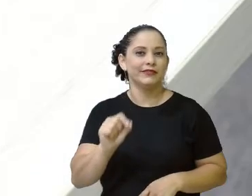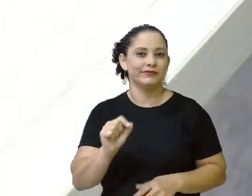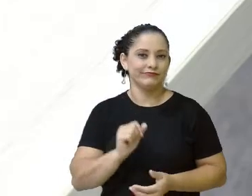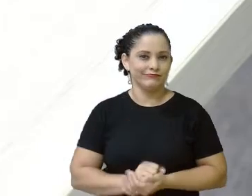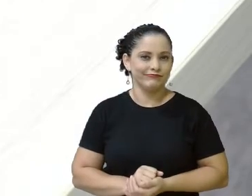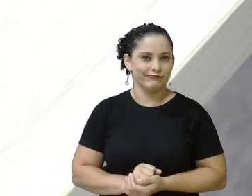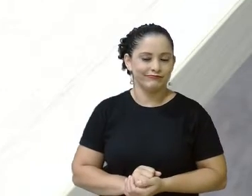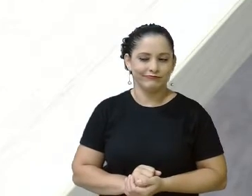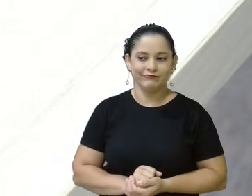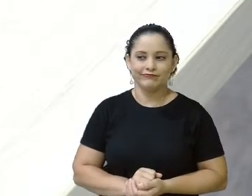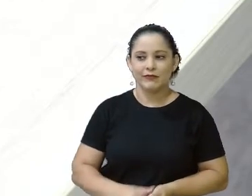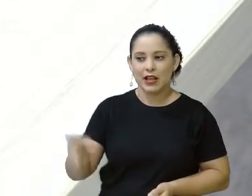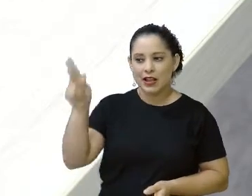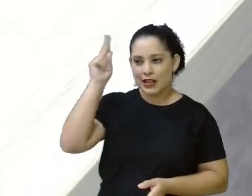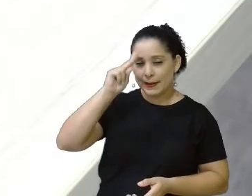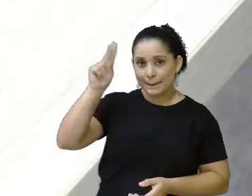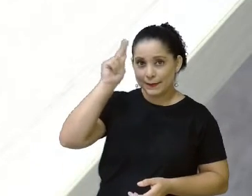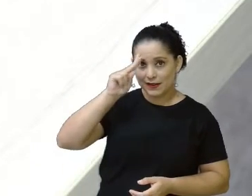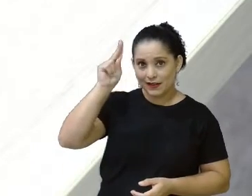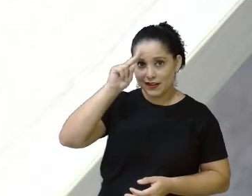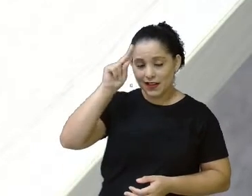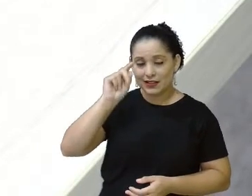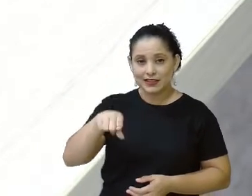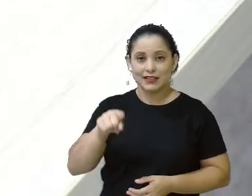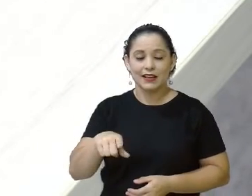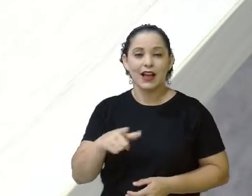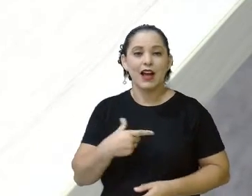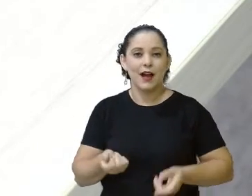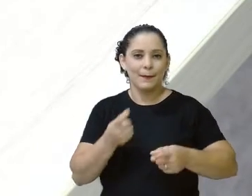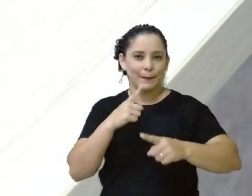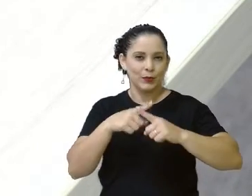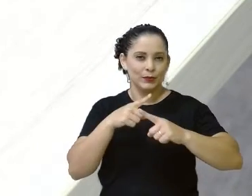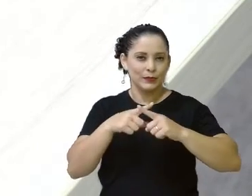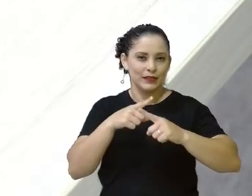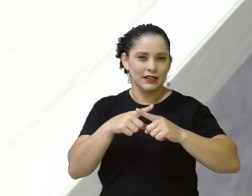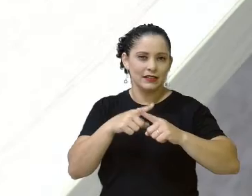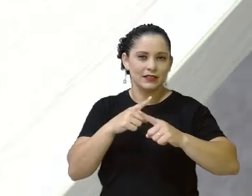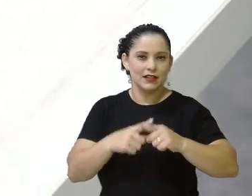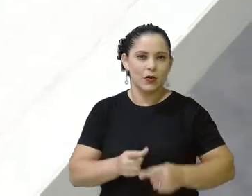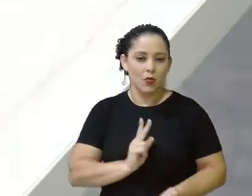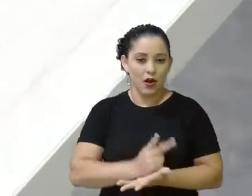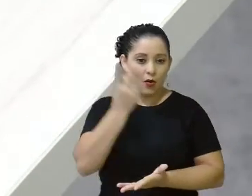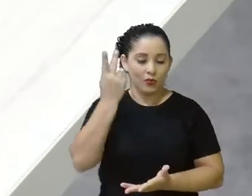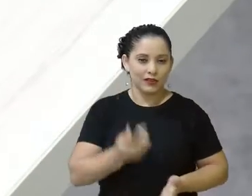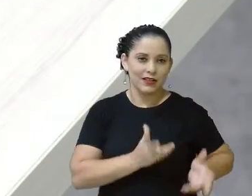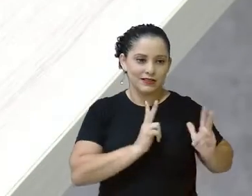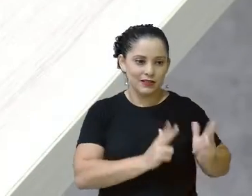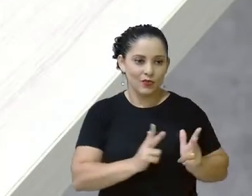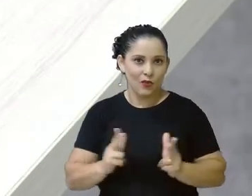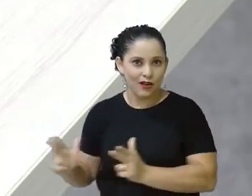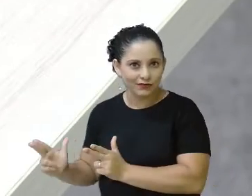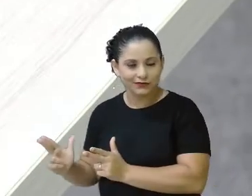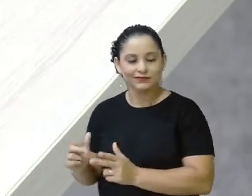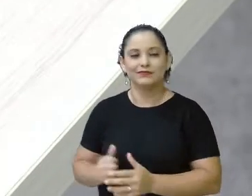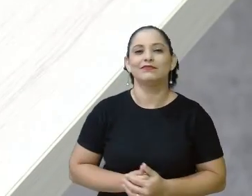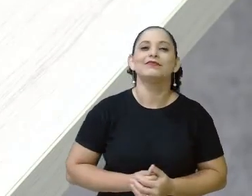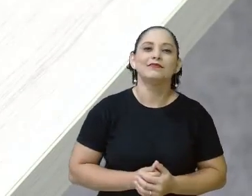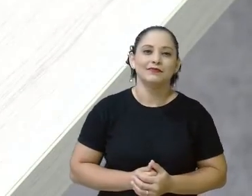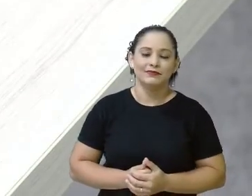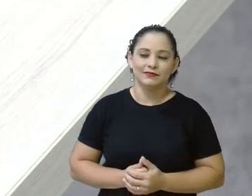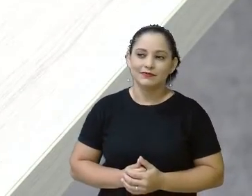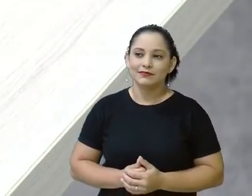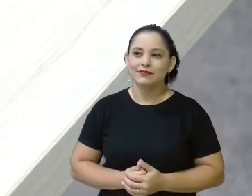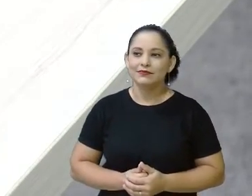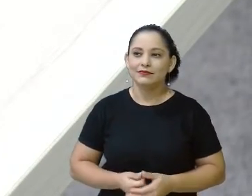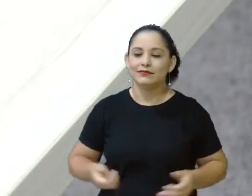mancala, lembrando que a multiplicação também ela é feita em partes iguais, né? Eu falo de parcelas em partes iguais. Eu